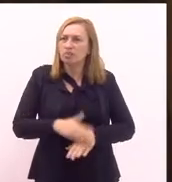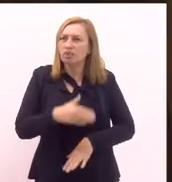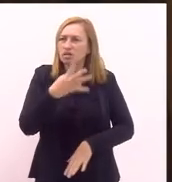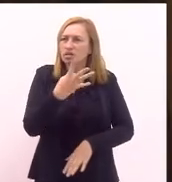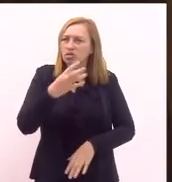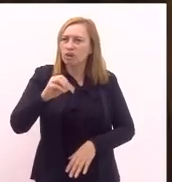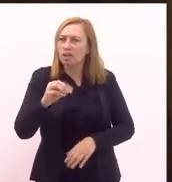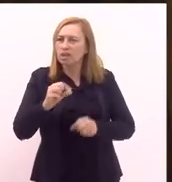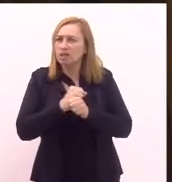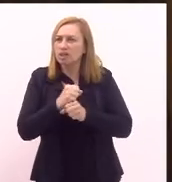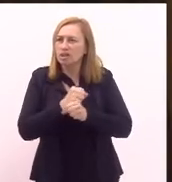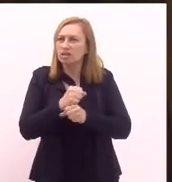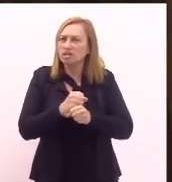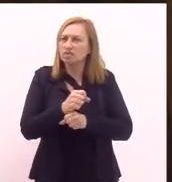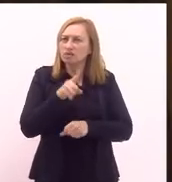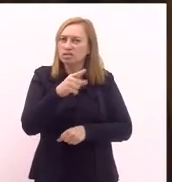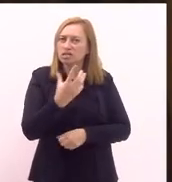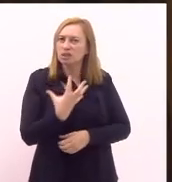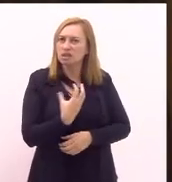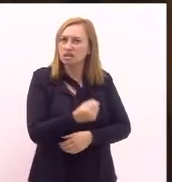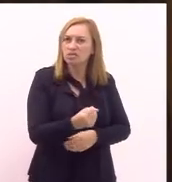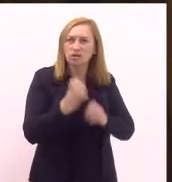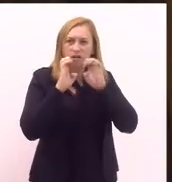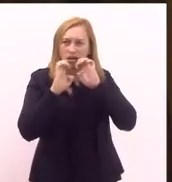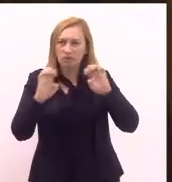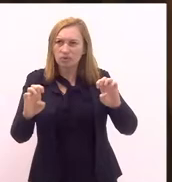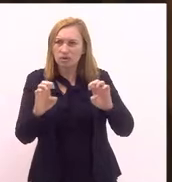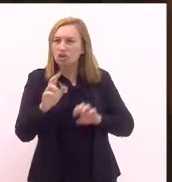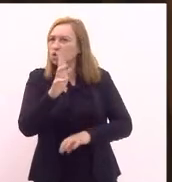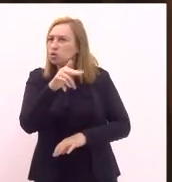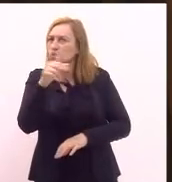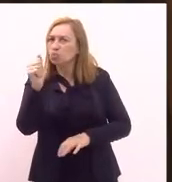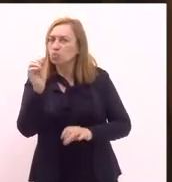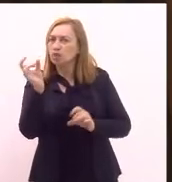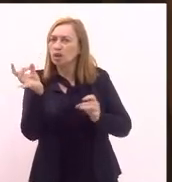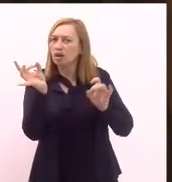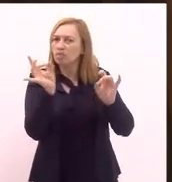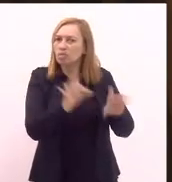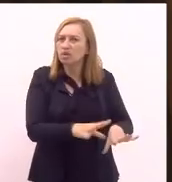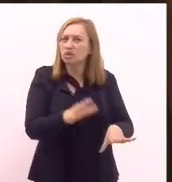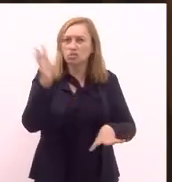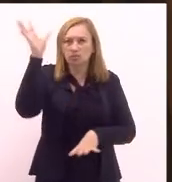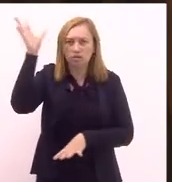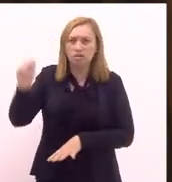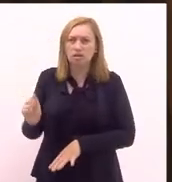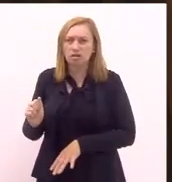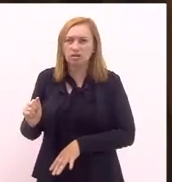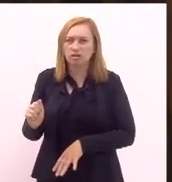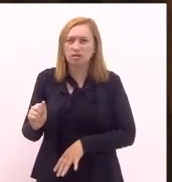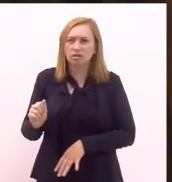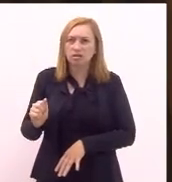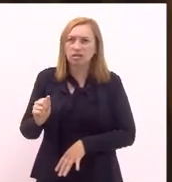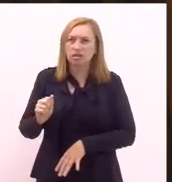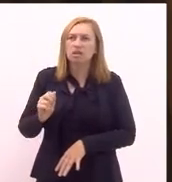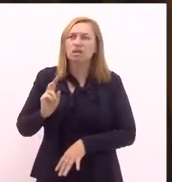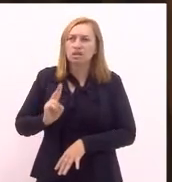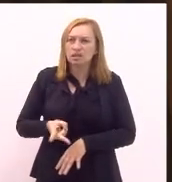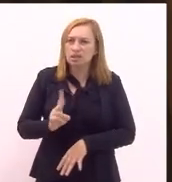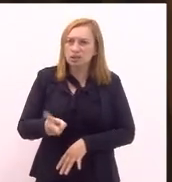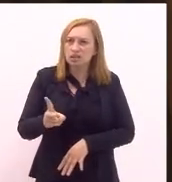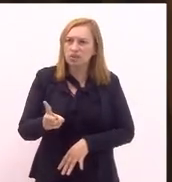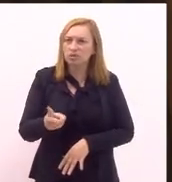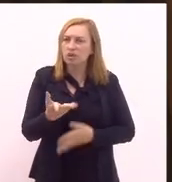de 40 anos vossa excelência se converteu à fé evangélica e nunca abandonou a África vossa excelência